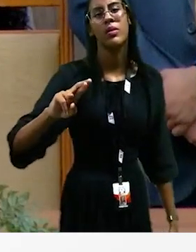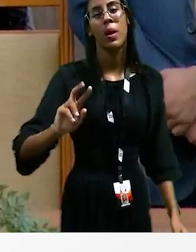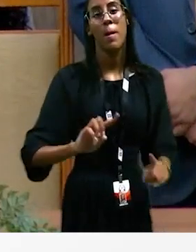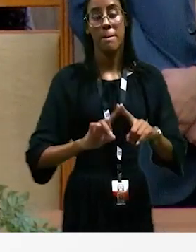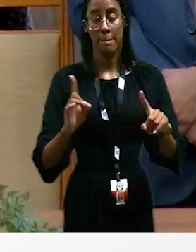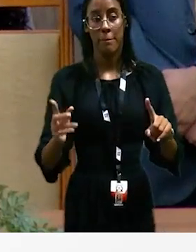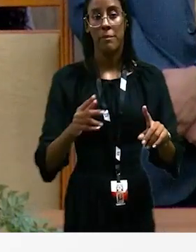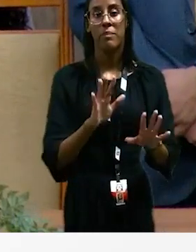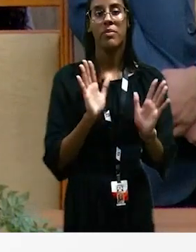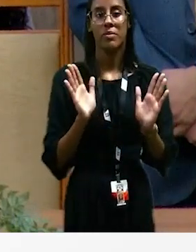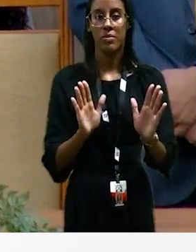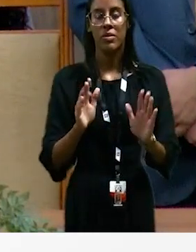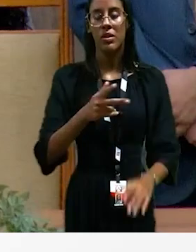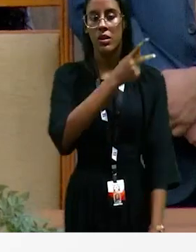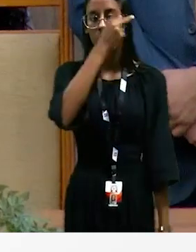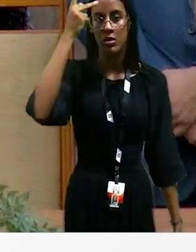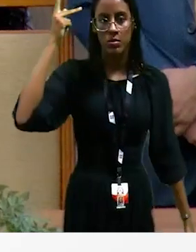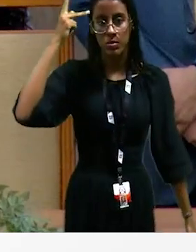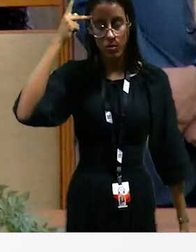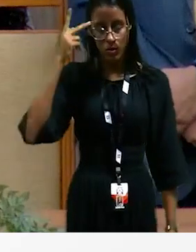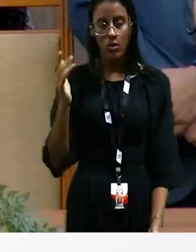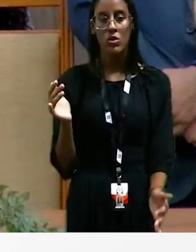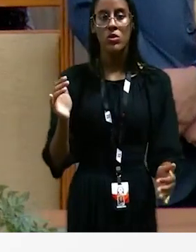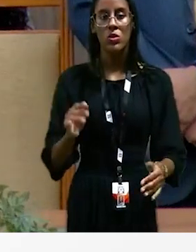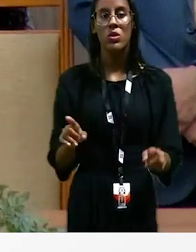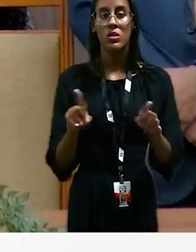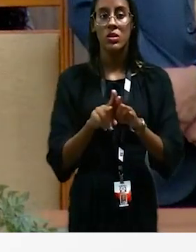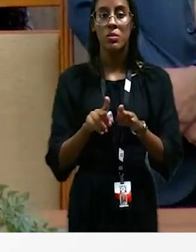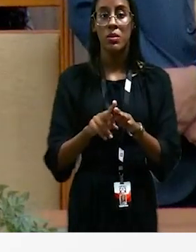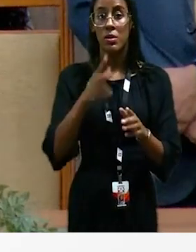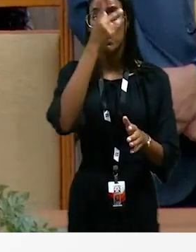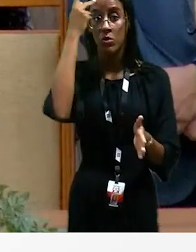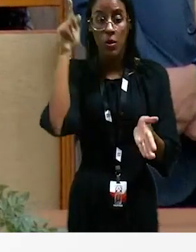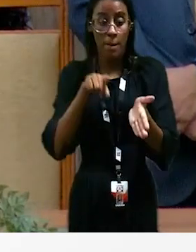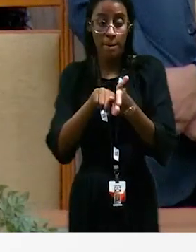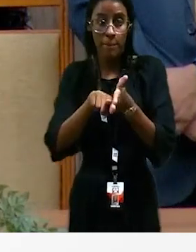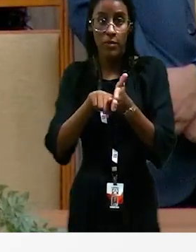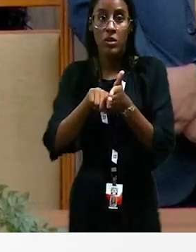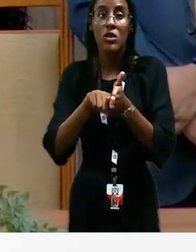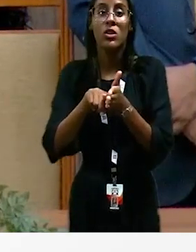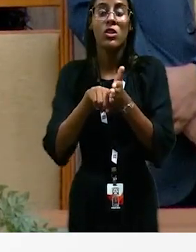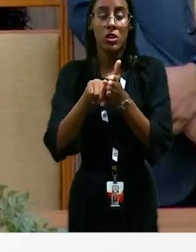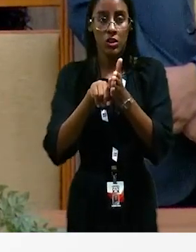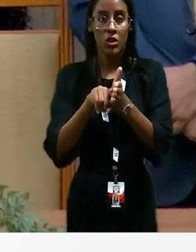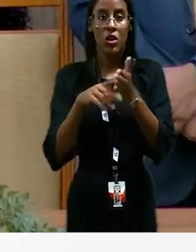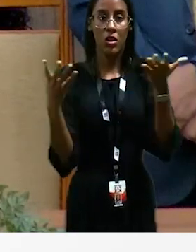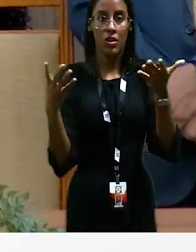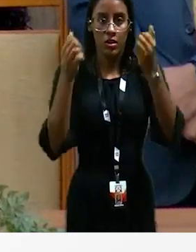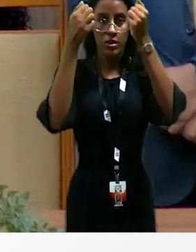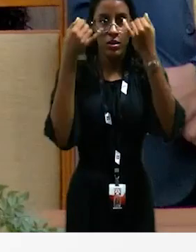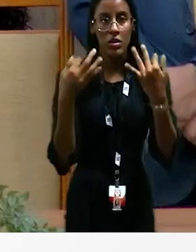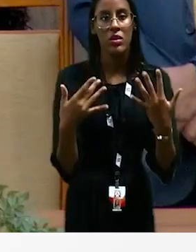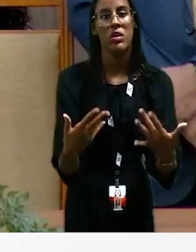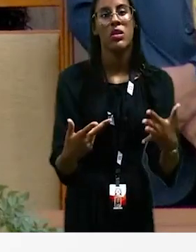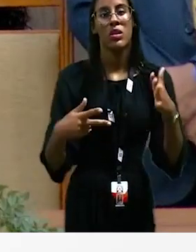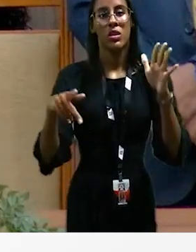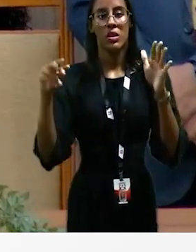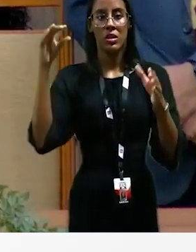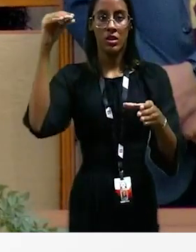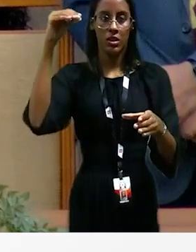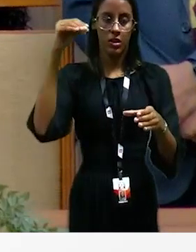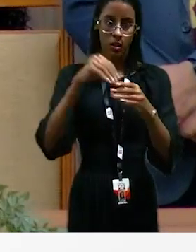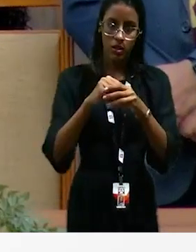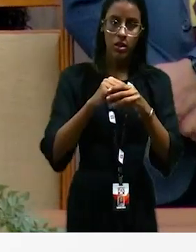até mesmo pesquisadores falam que existem dentro da magia negra o que eles chamam de linha branca